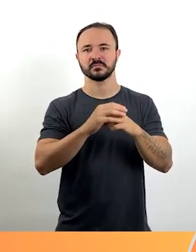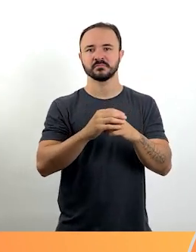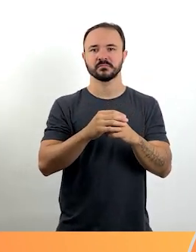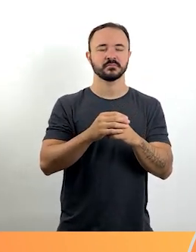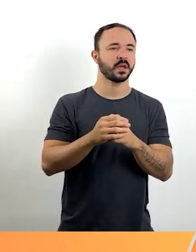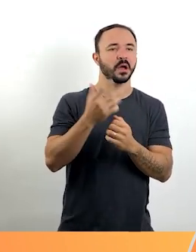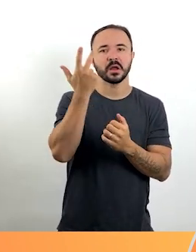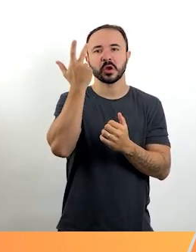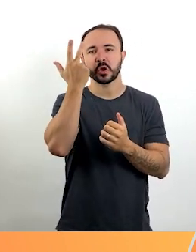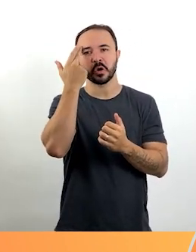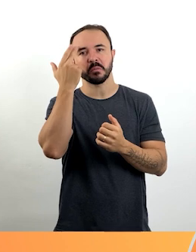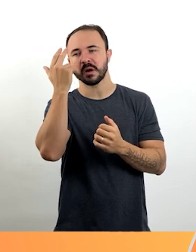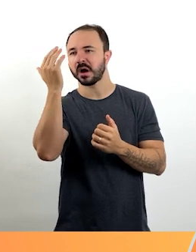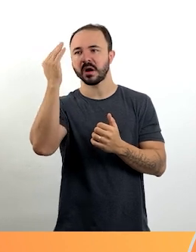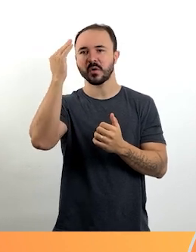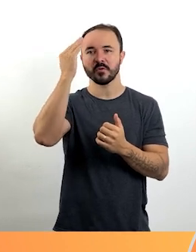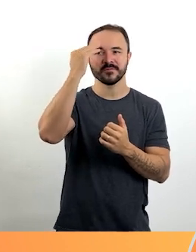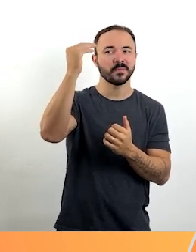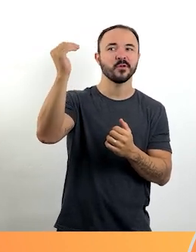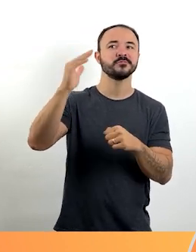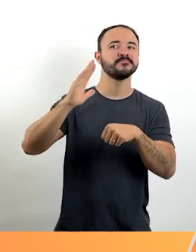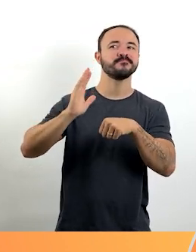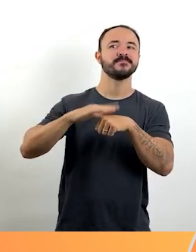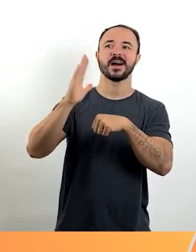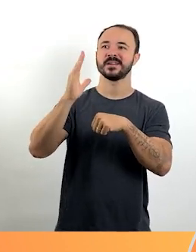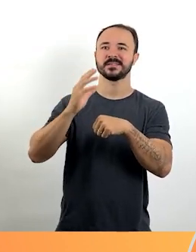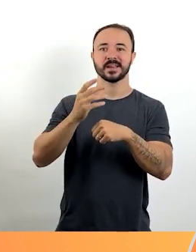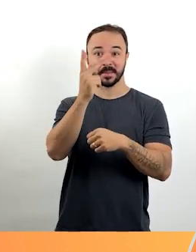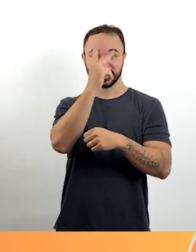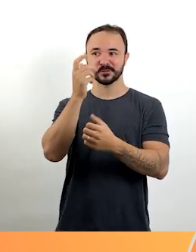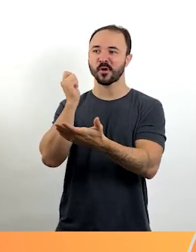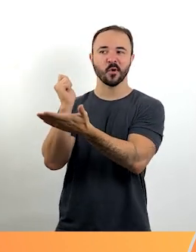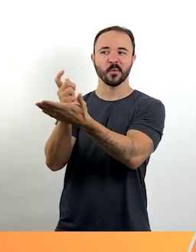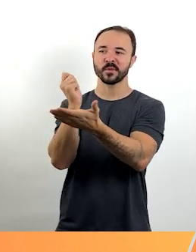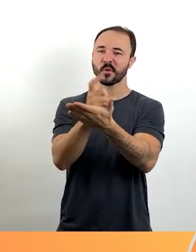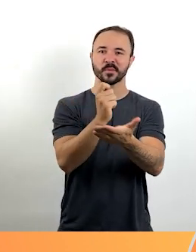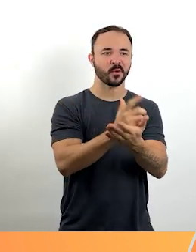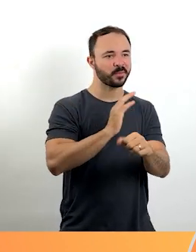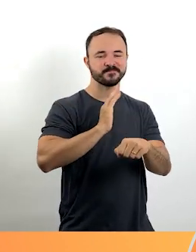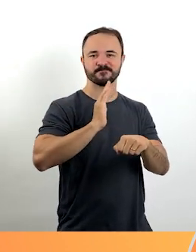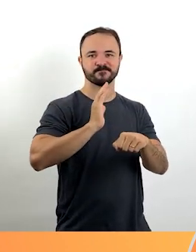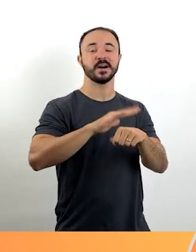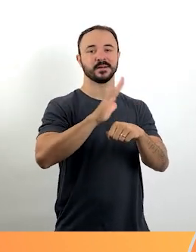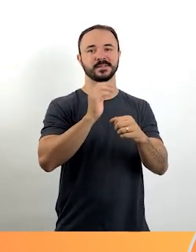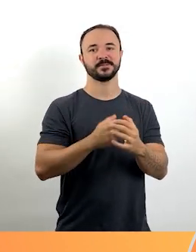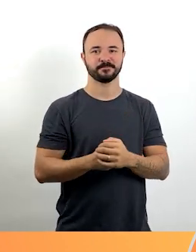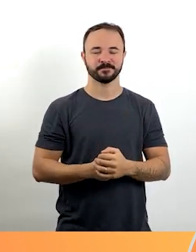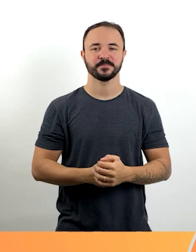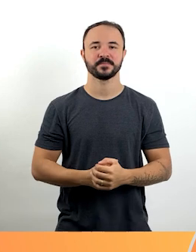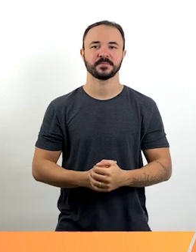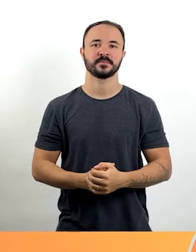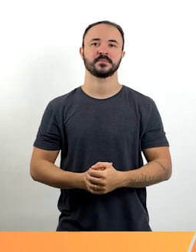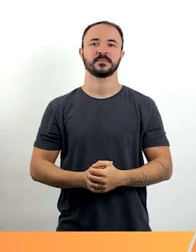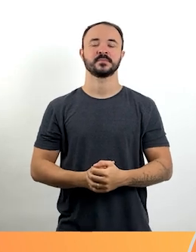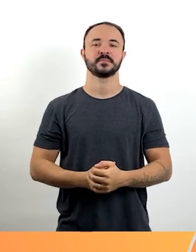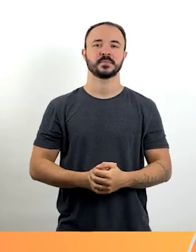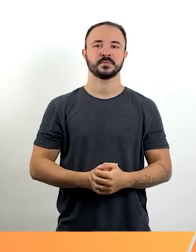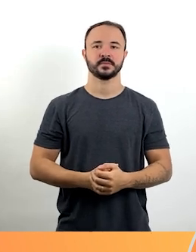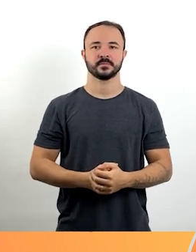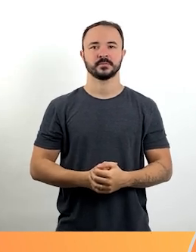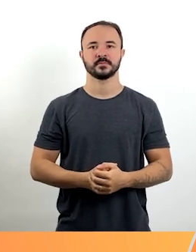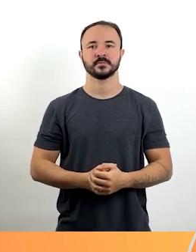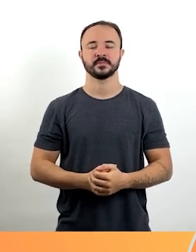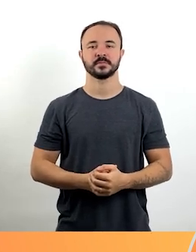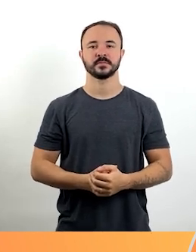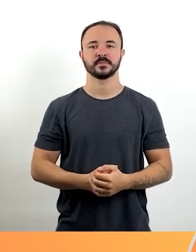pode se tornar mais fácil acesso e melhor durabilidade, tá? Dentro do jogo. Ela tem uma durabilidade